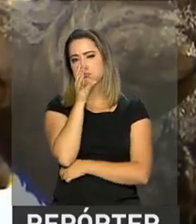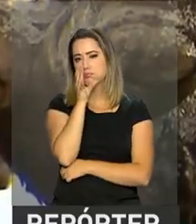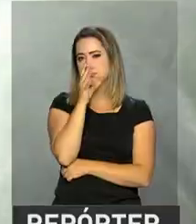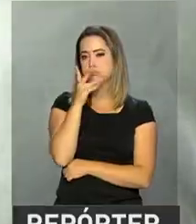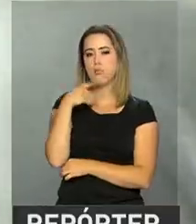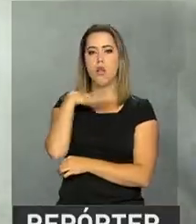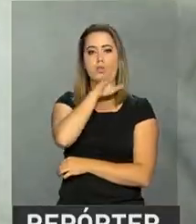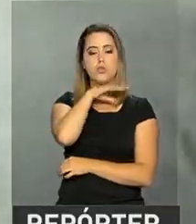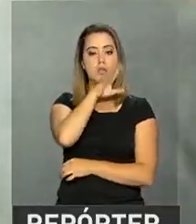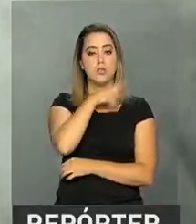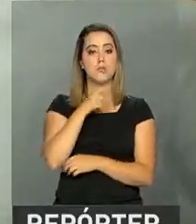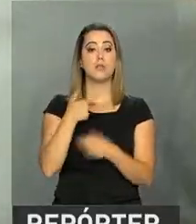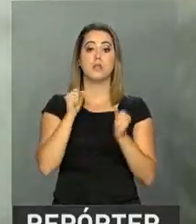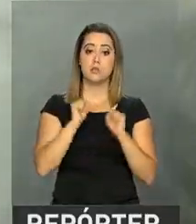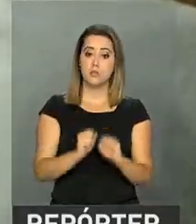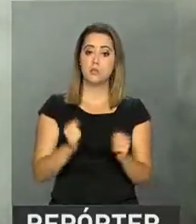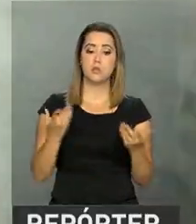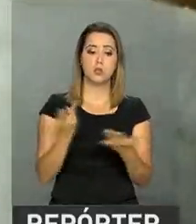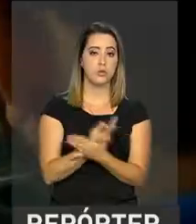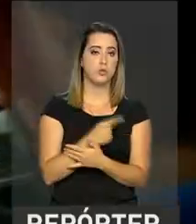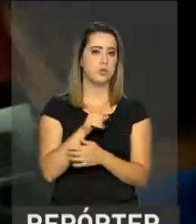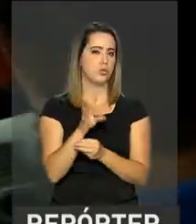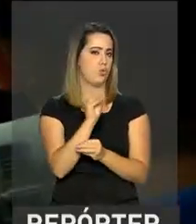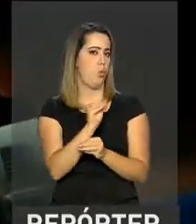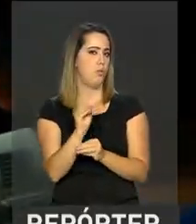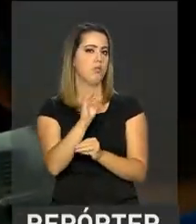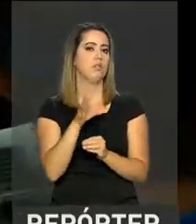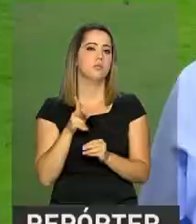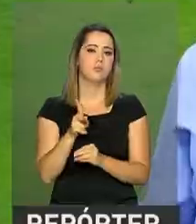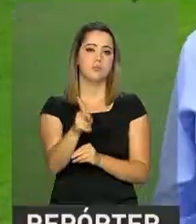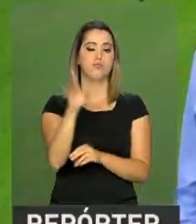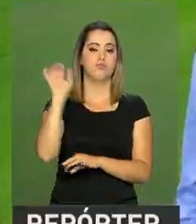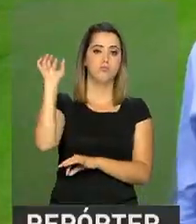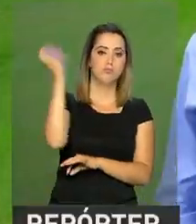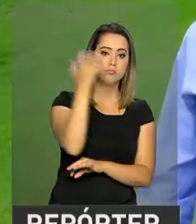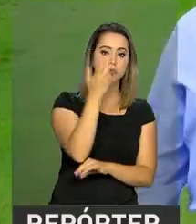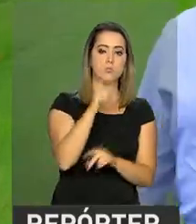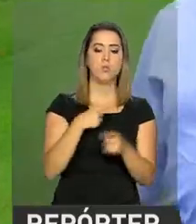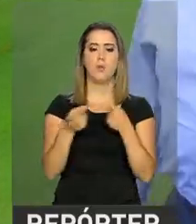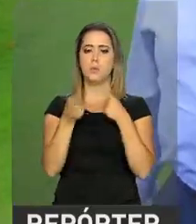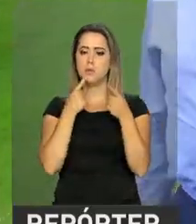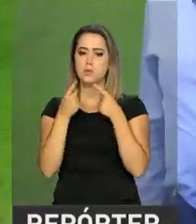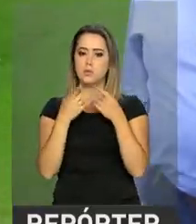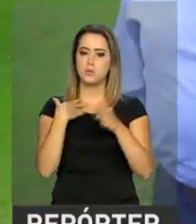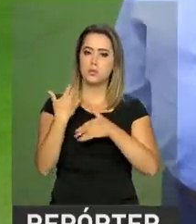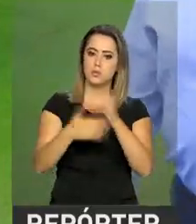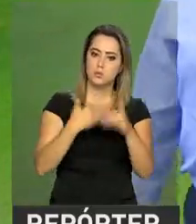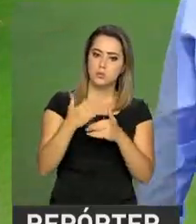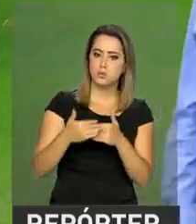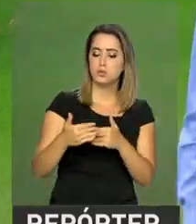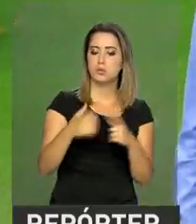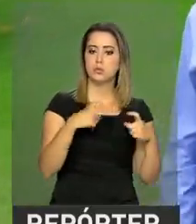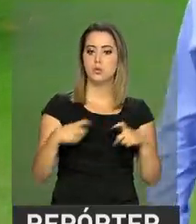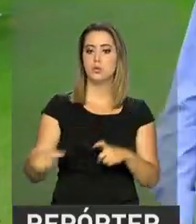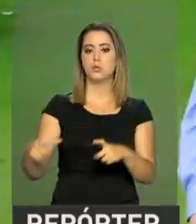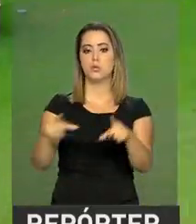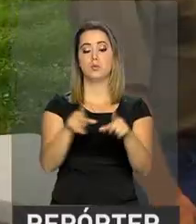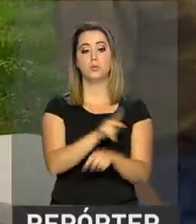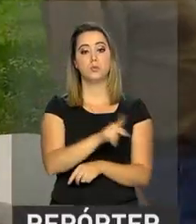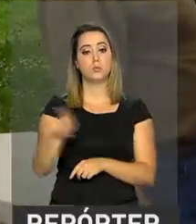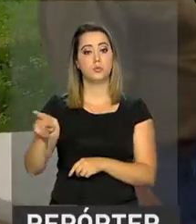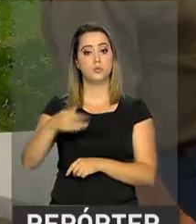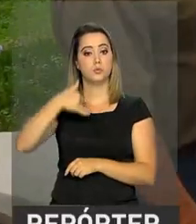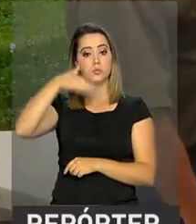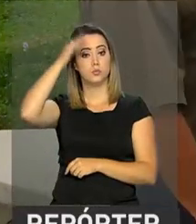silvestres com sustentabilidade sem agredir o meio ambiente e para discutir o desenvolvimento dessa região o presidente